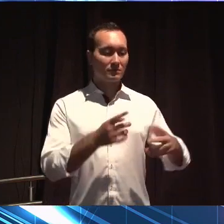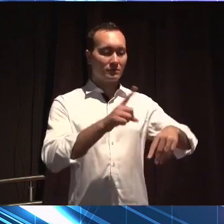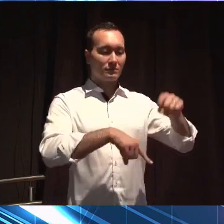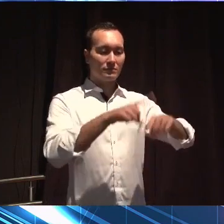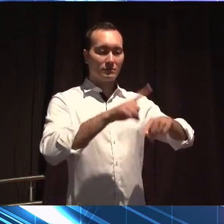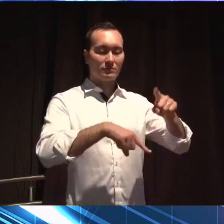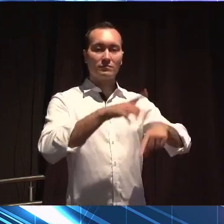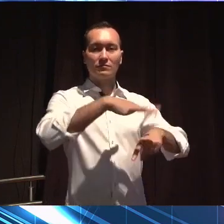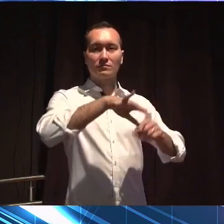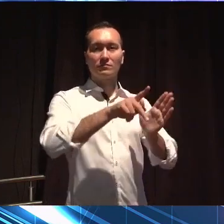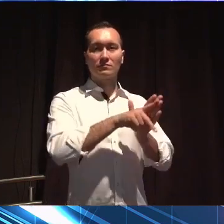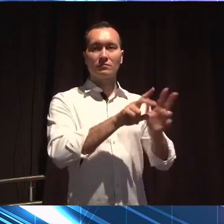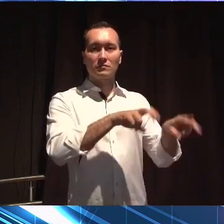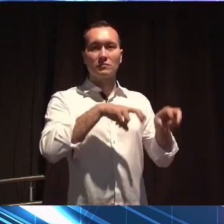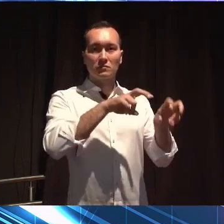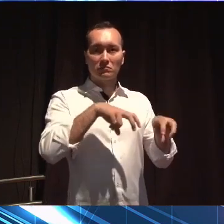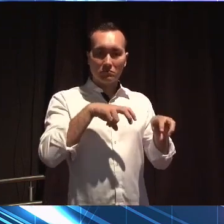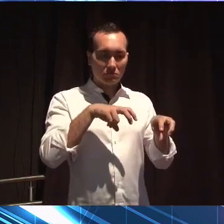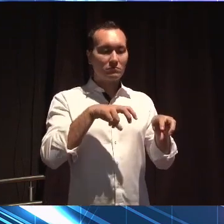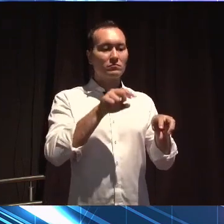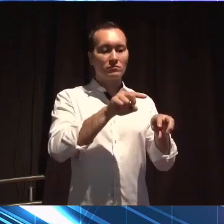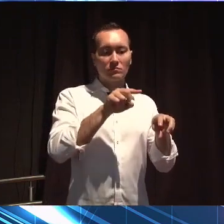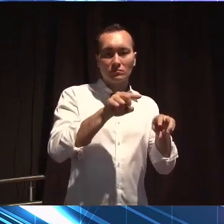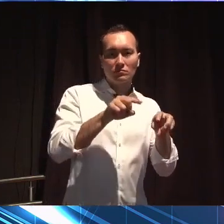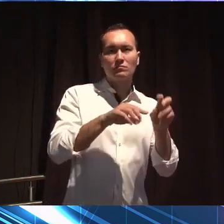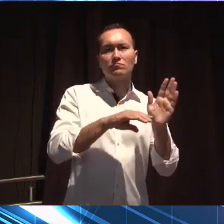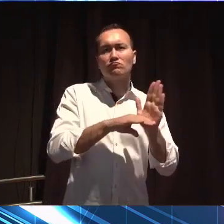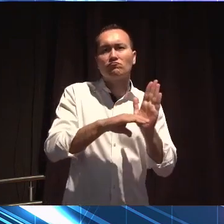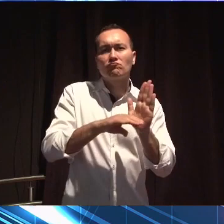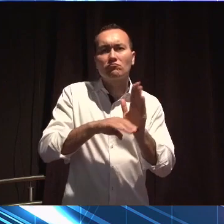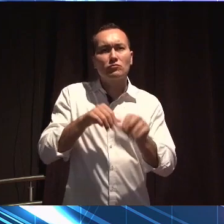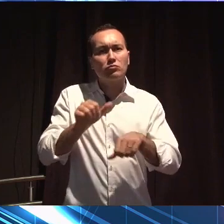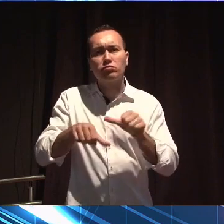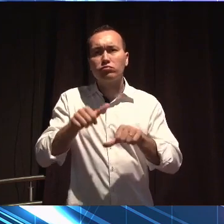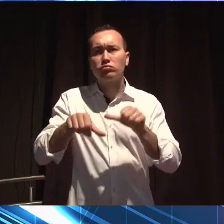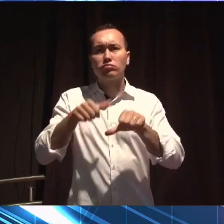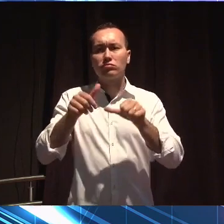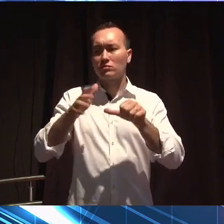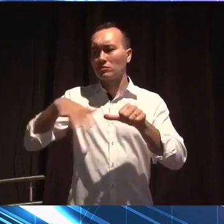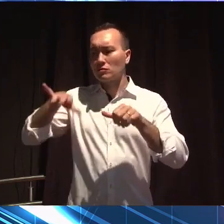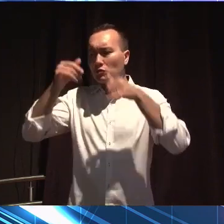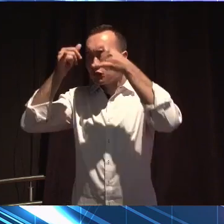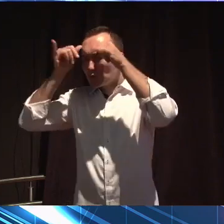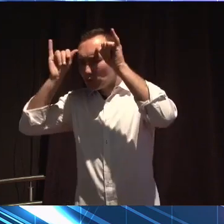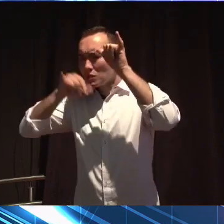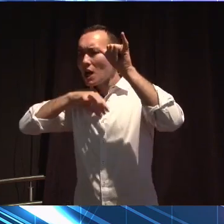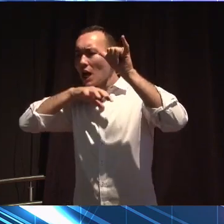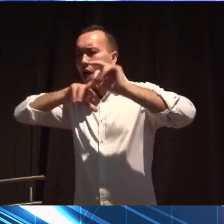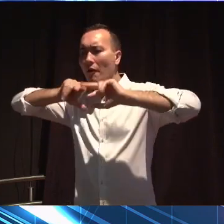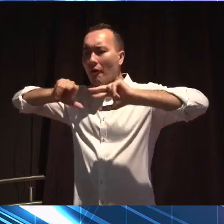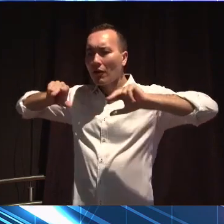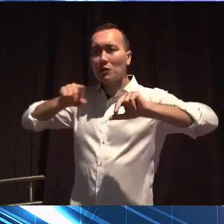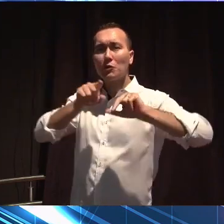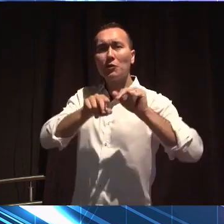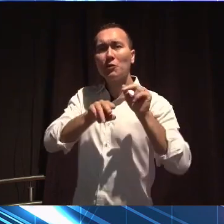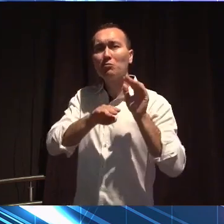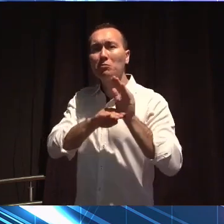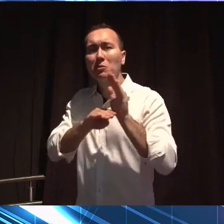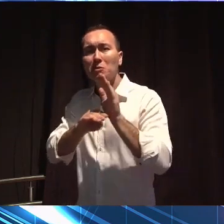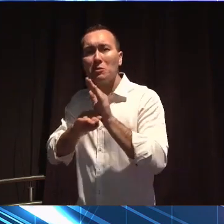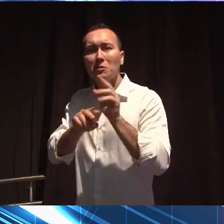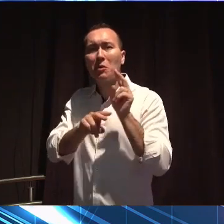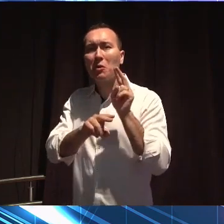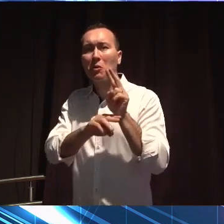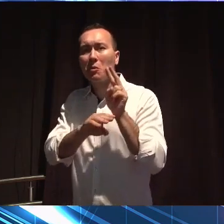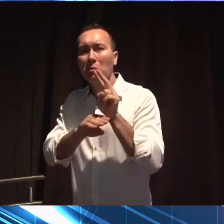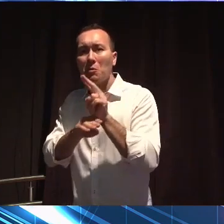na forma como você planta, né? Enfim, cuida do gado e tudo mais. Você está com um gado, uma grande fazenda